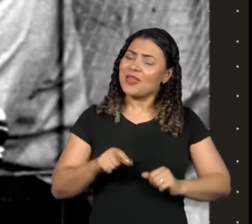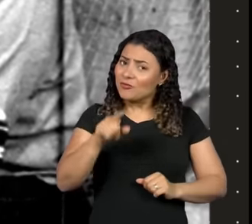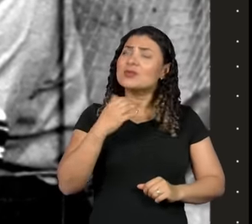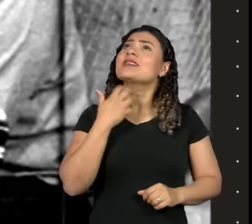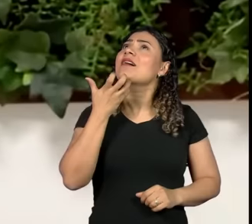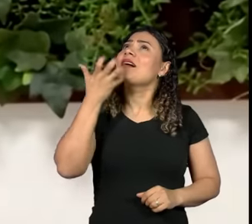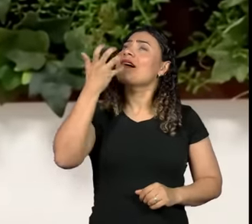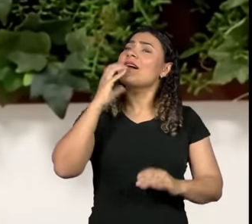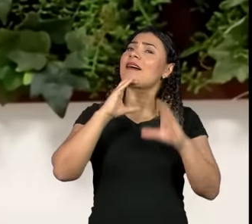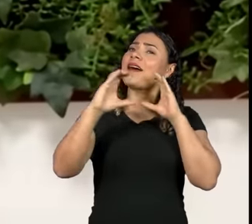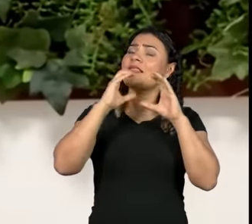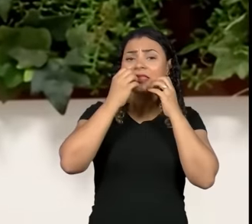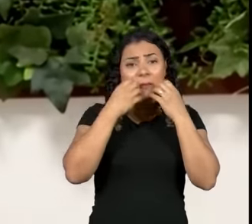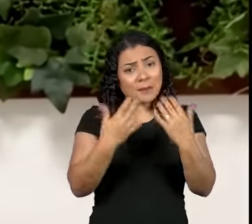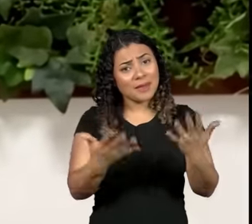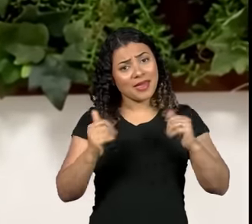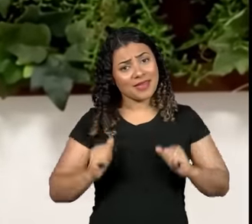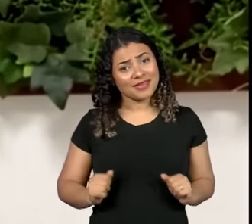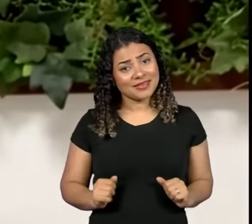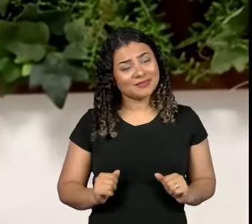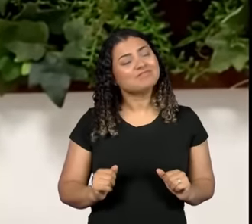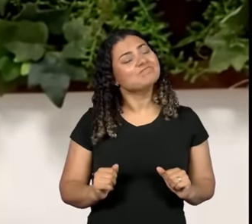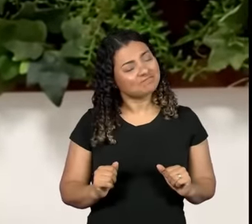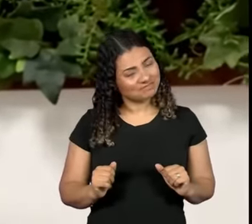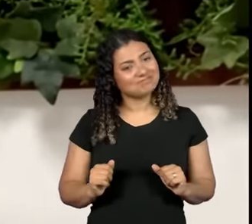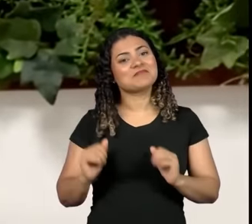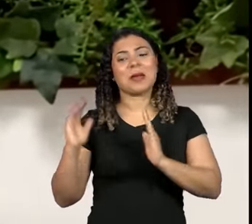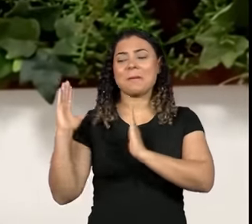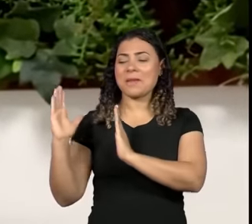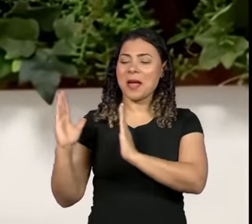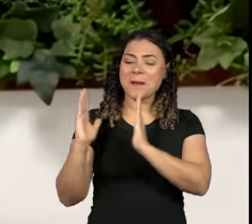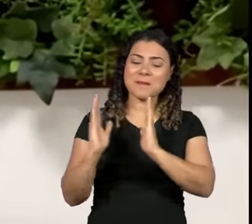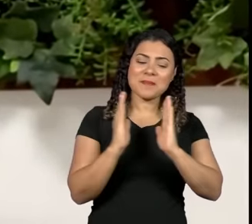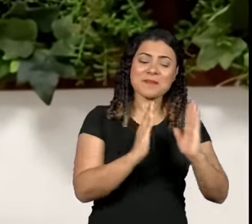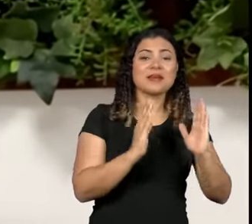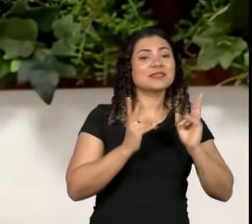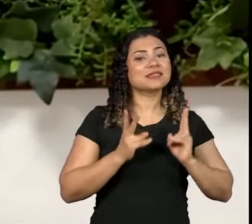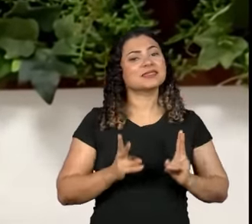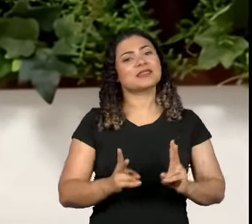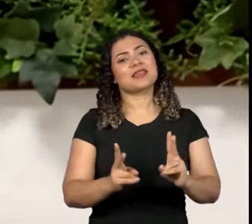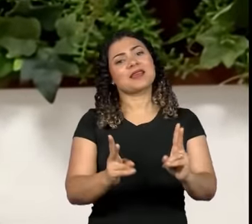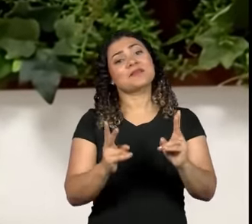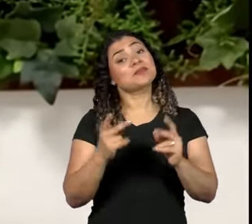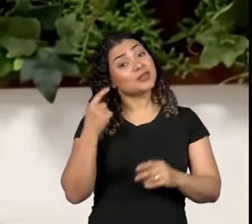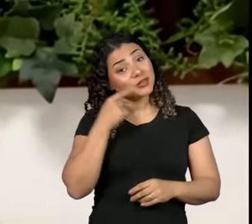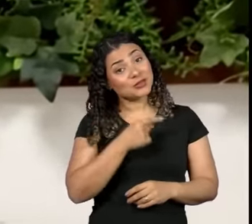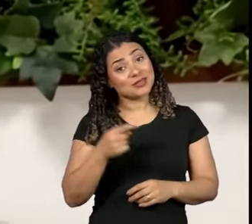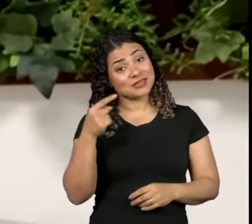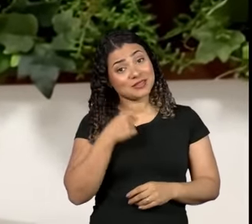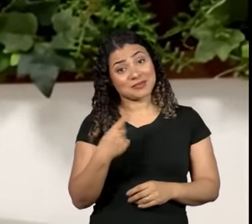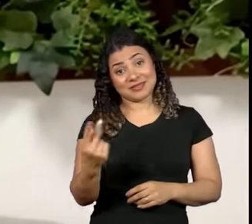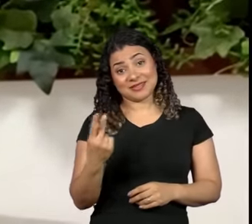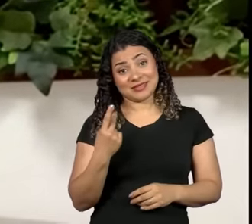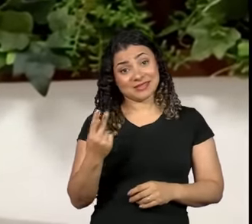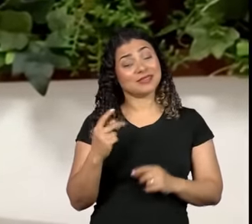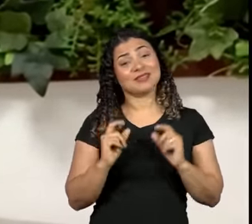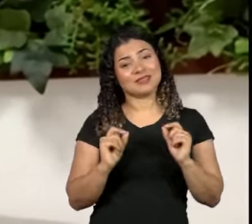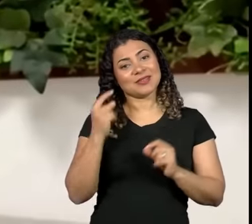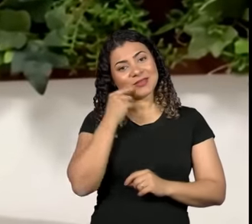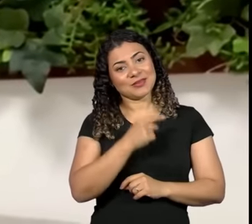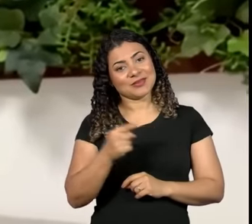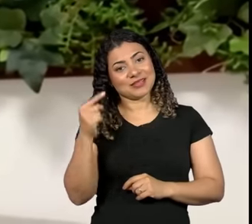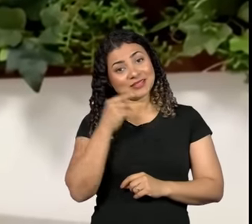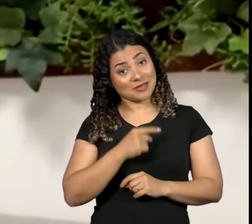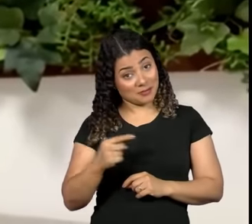canta bem, enfim, vários momentos. E vamos conversar sempre, como fazemos, aliás, todas as semanas, né, meu irmão? Toda